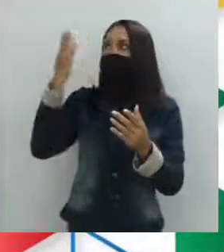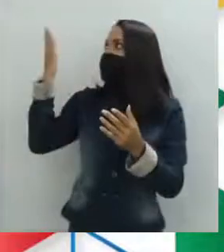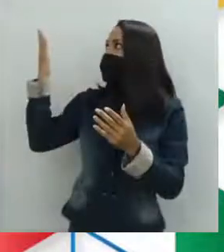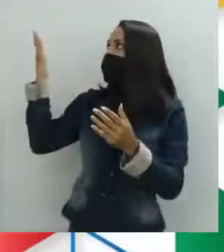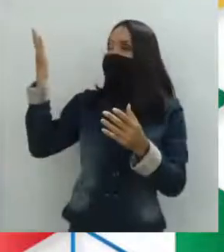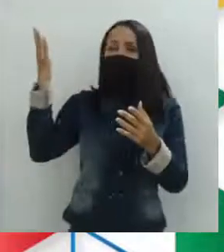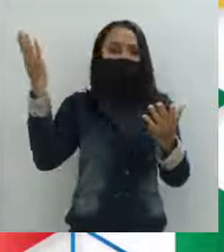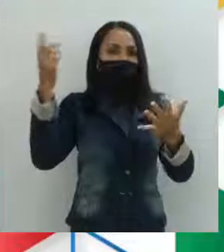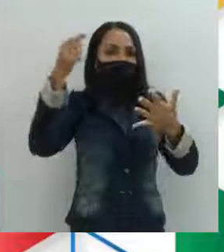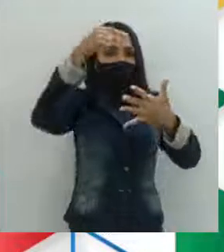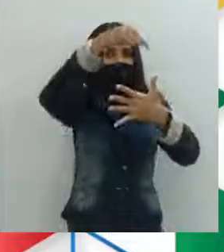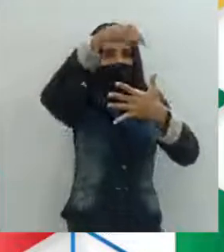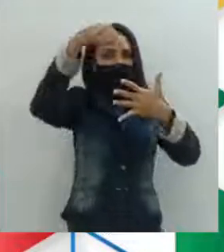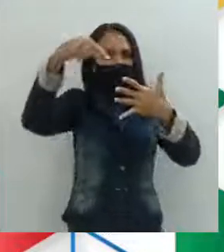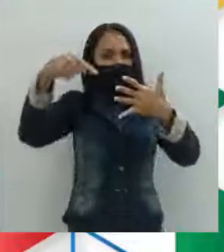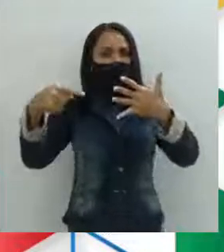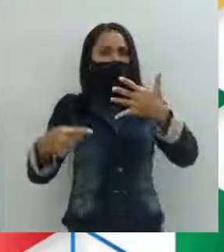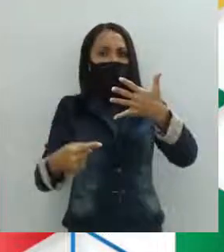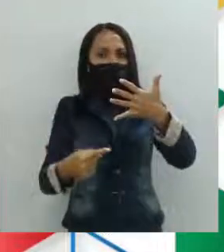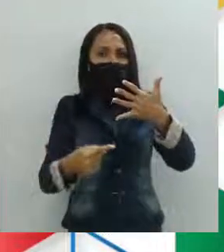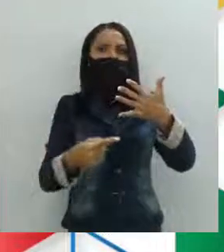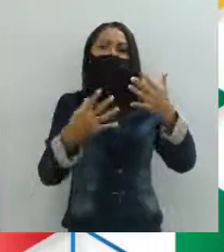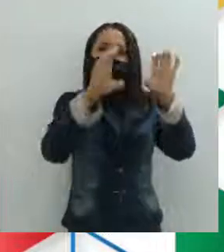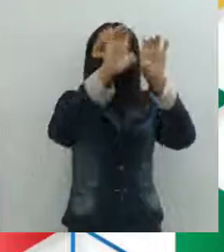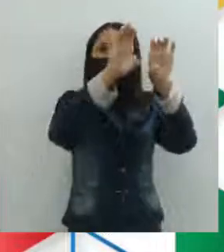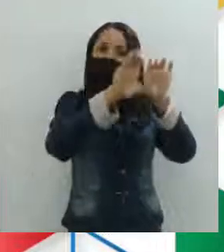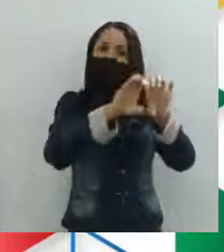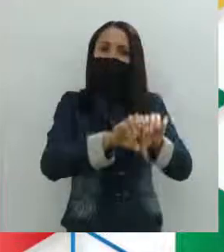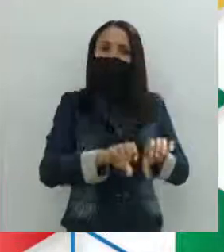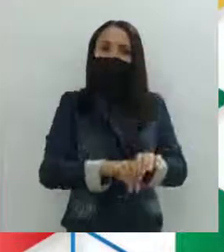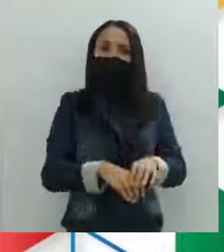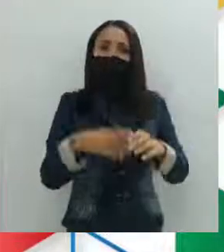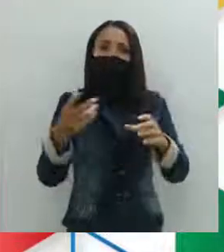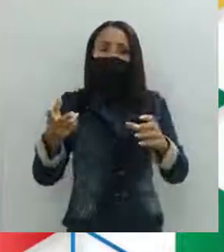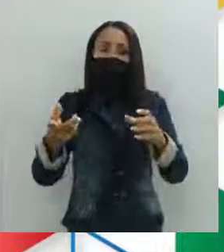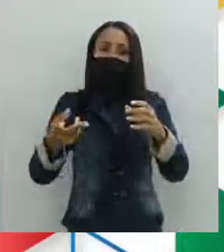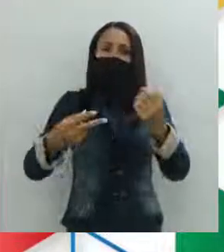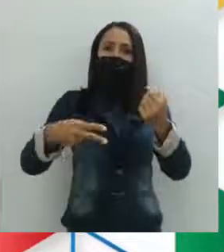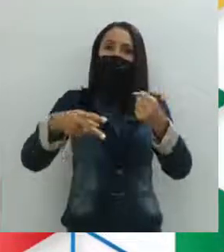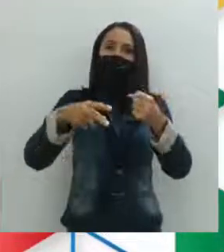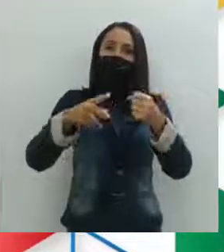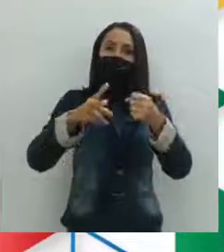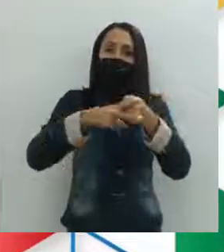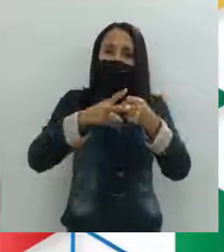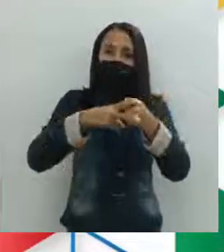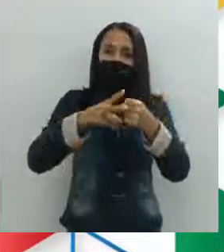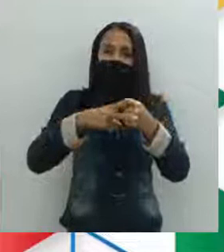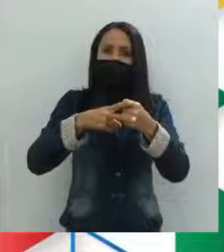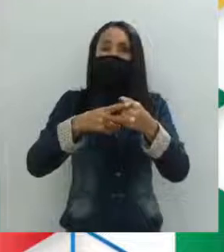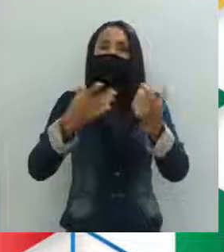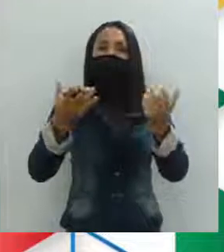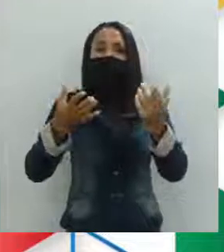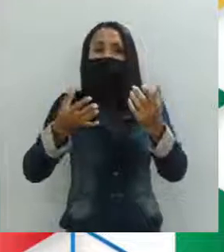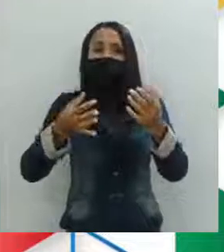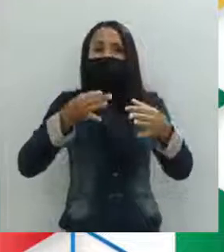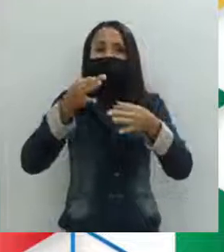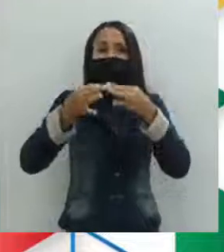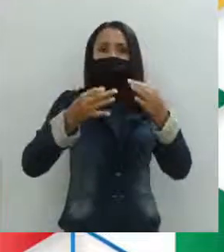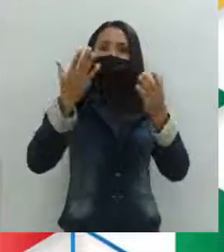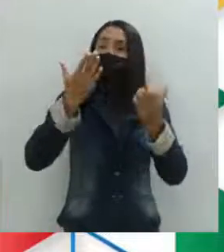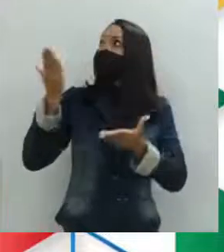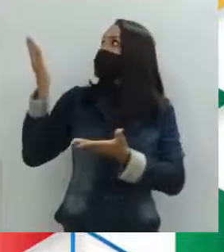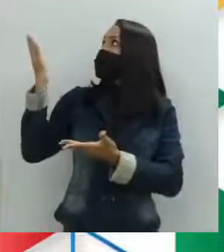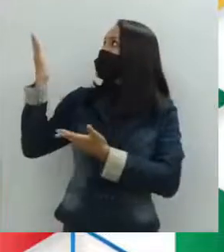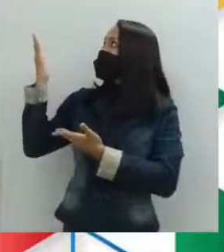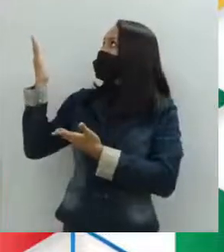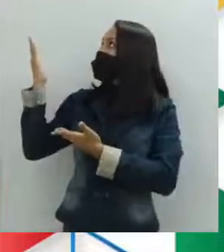há, o design que nós temos aqui, o elemento verbal e o elemento não verbal. Que tal olhar para